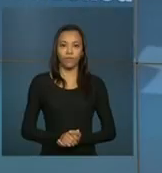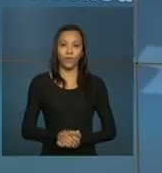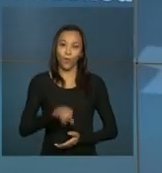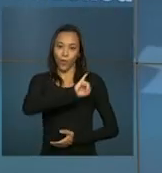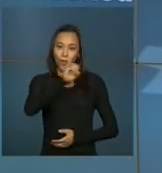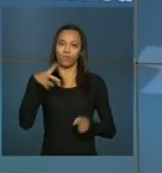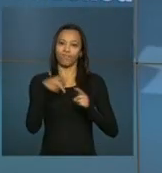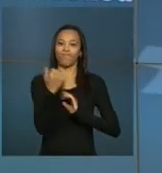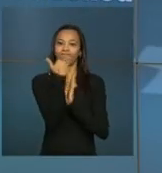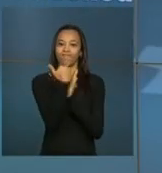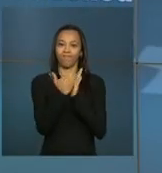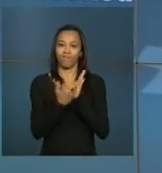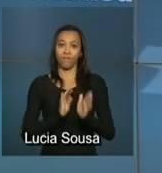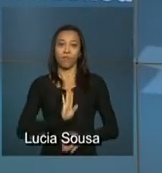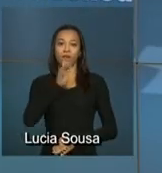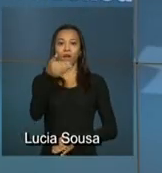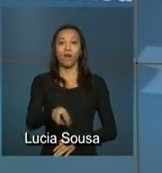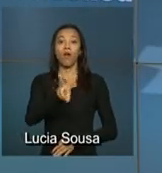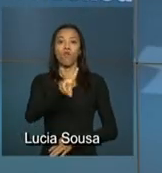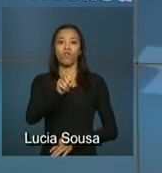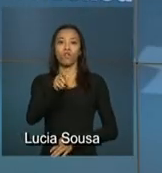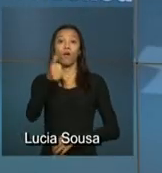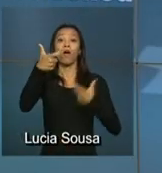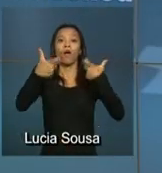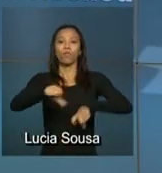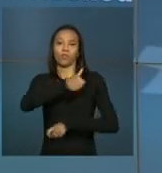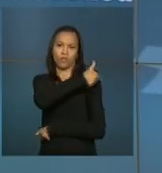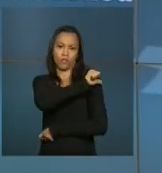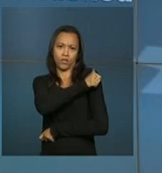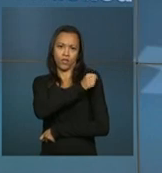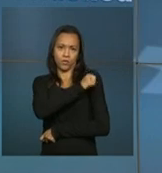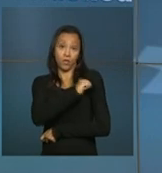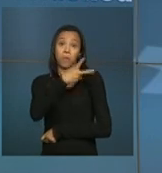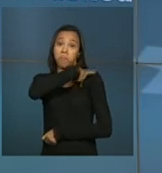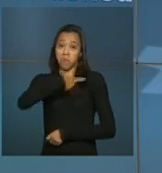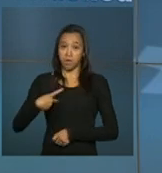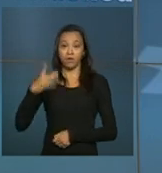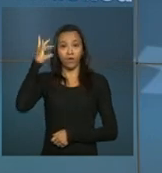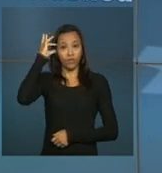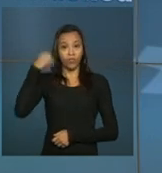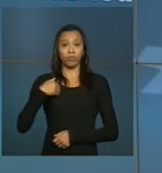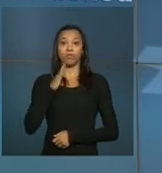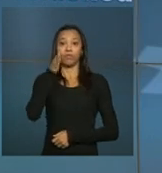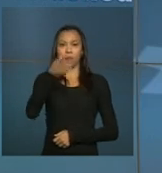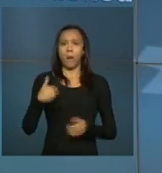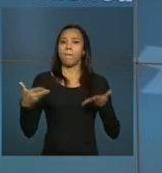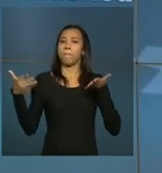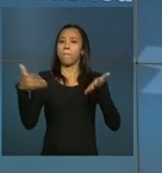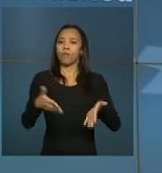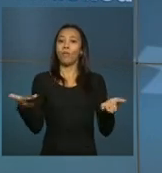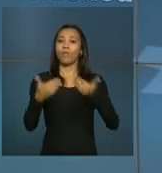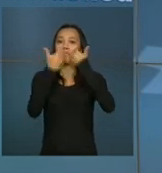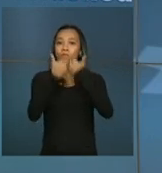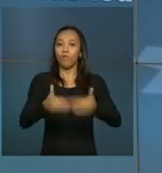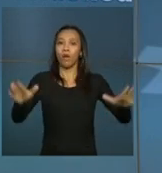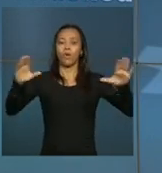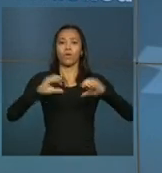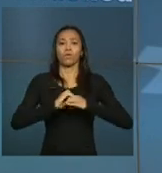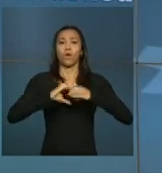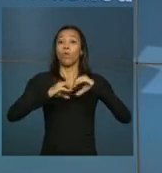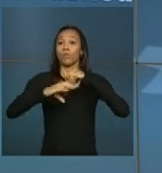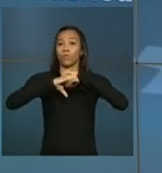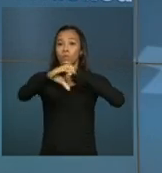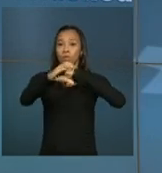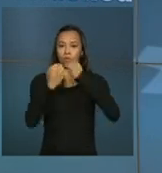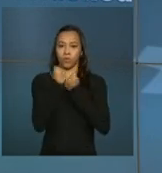Olá, interrompemos a programação para ir ao vivo ao Rio de Janeiro, onde a presidenta Dilma Rousseff participa da inauguração do túnel